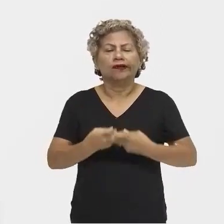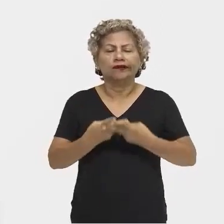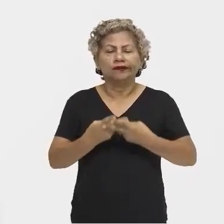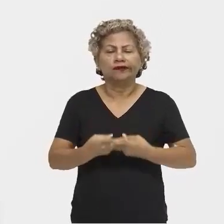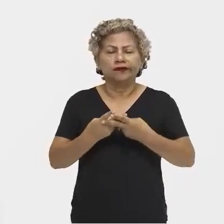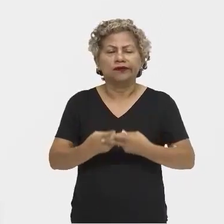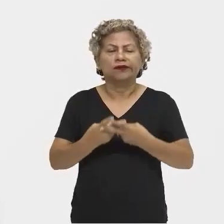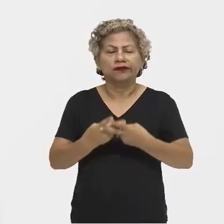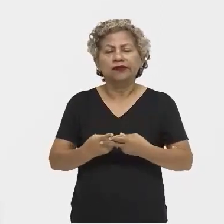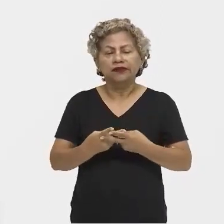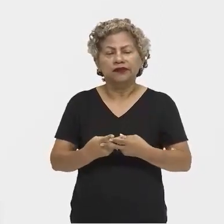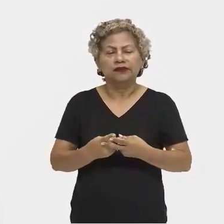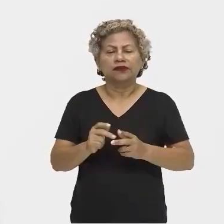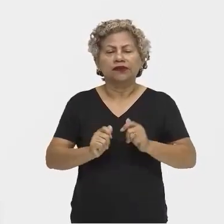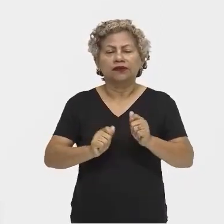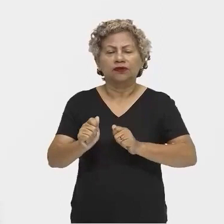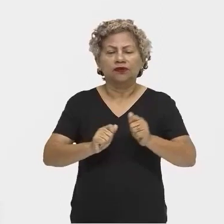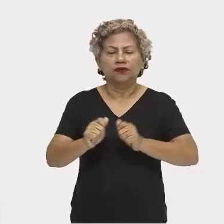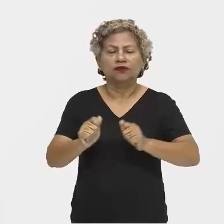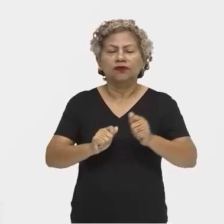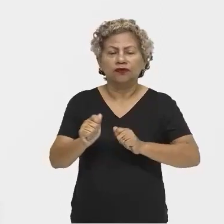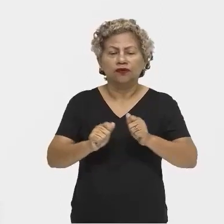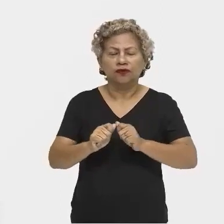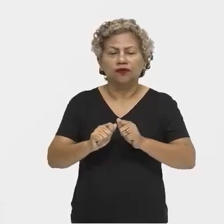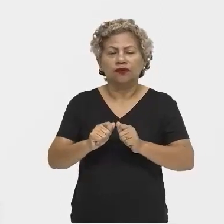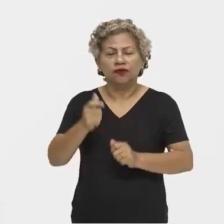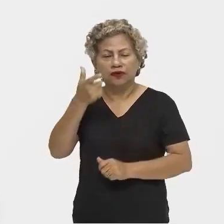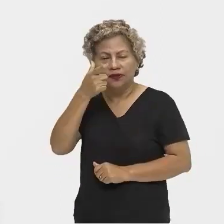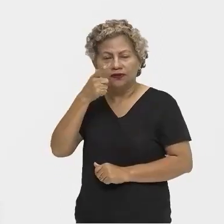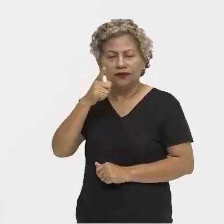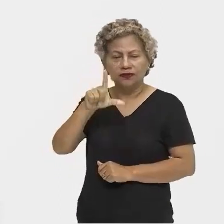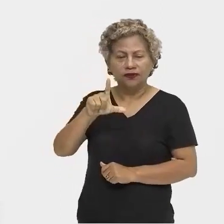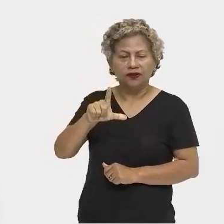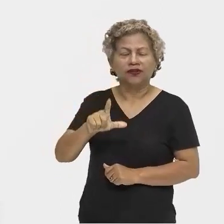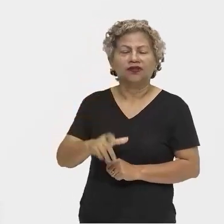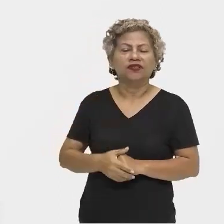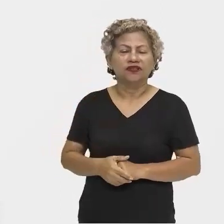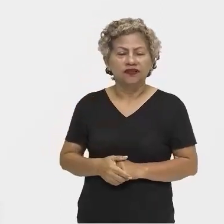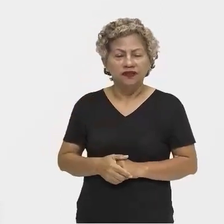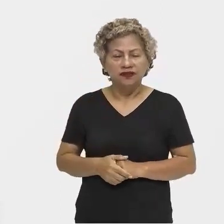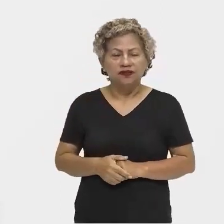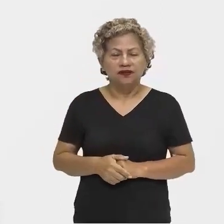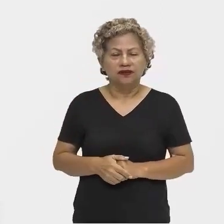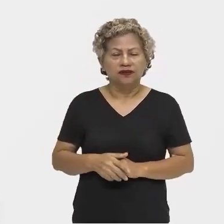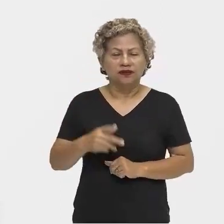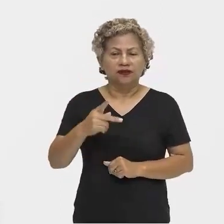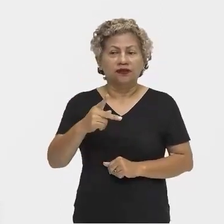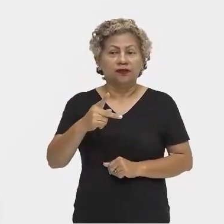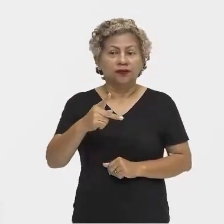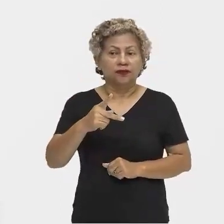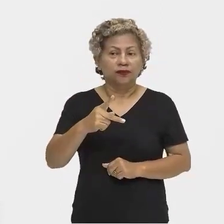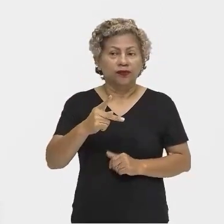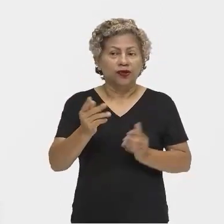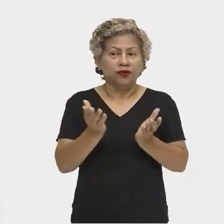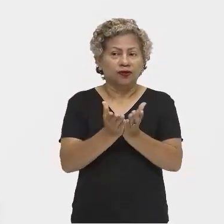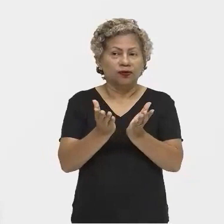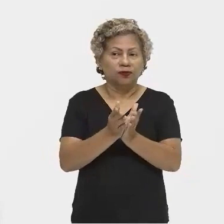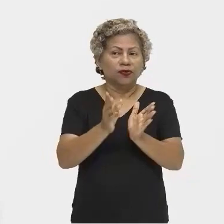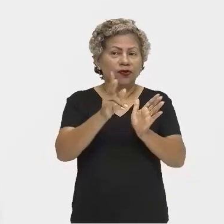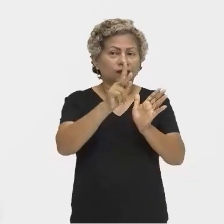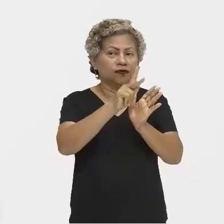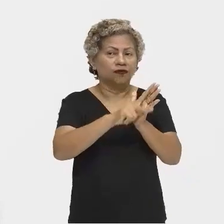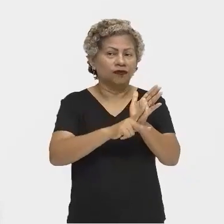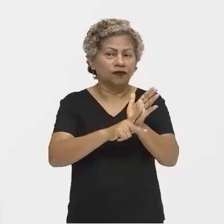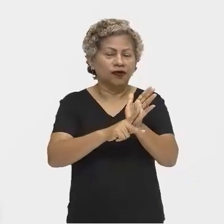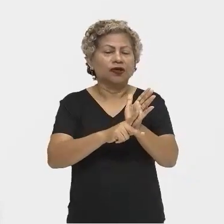Provérbio 16:32. Certo? Durante esse exercício, você vai perceber que algumas ações não